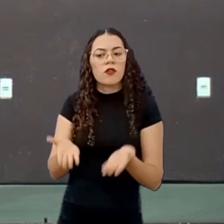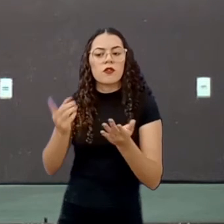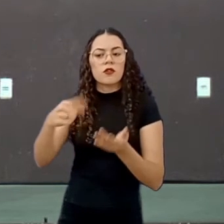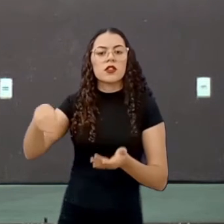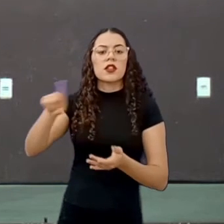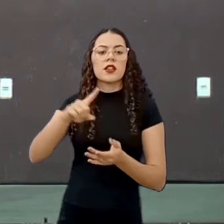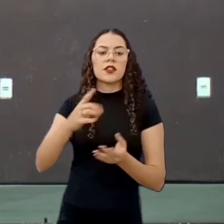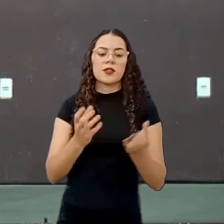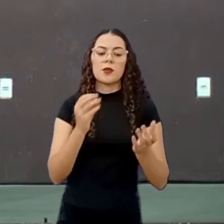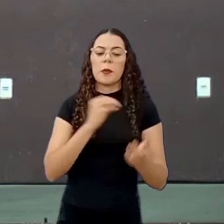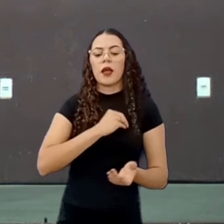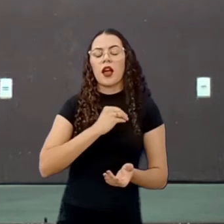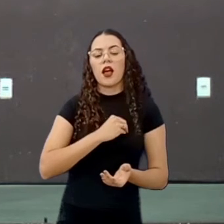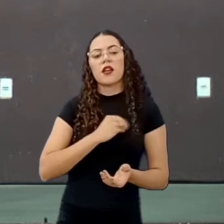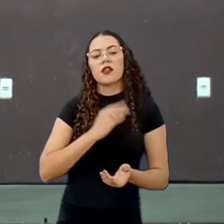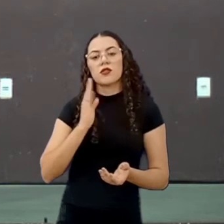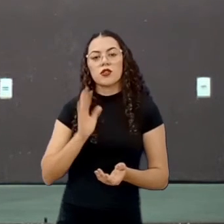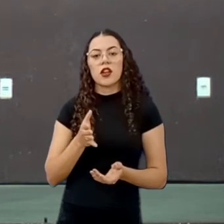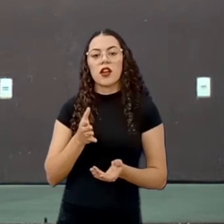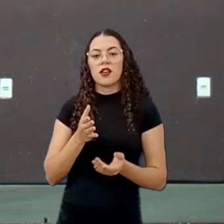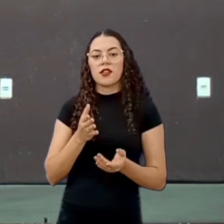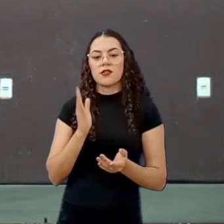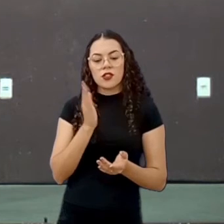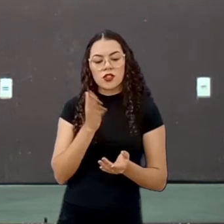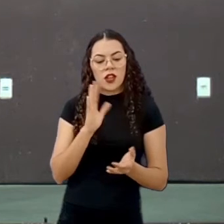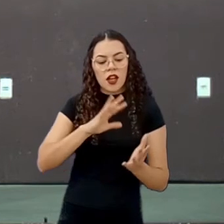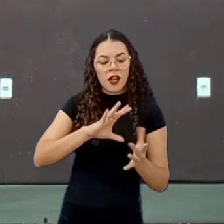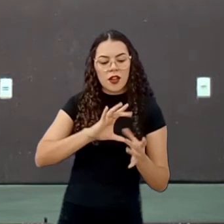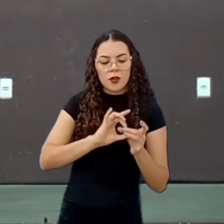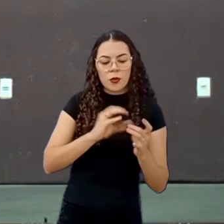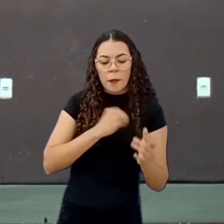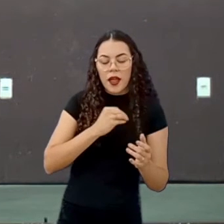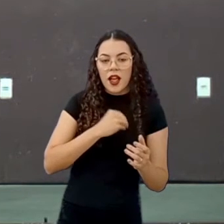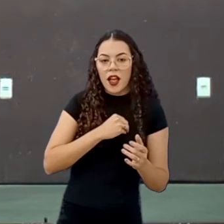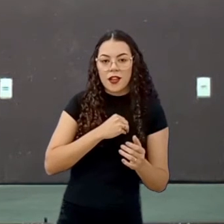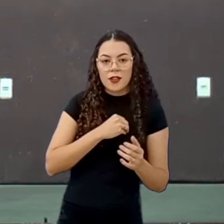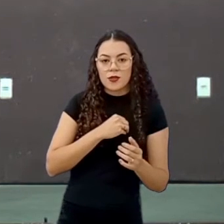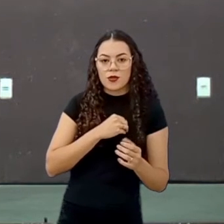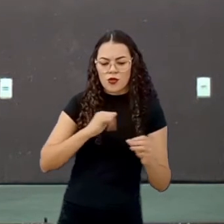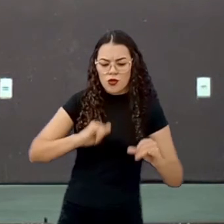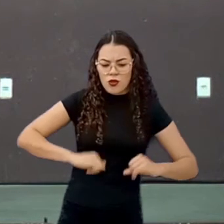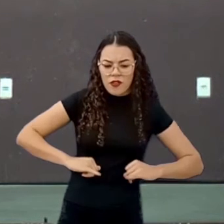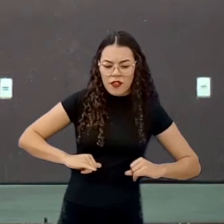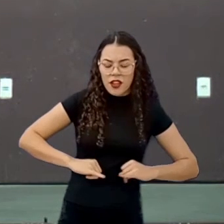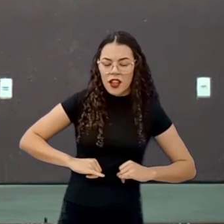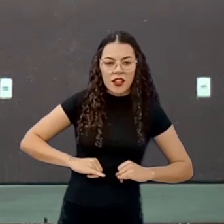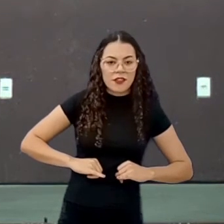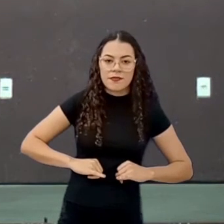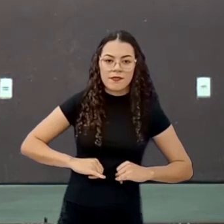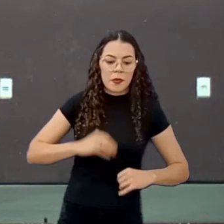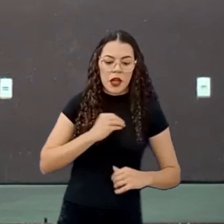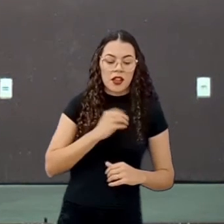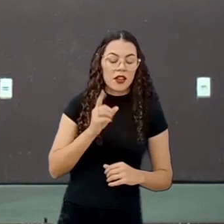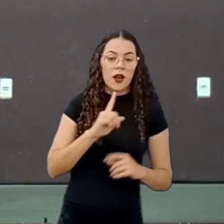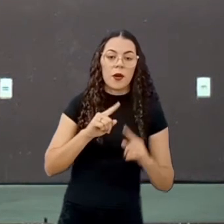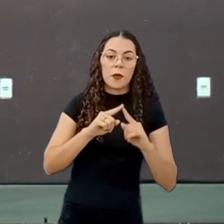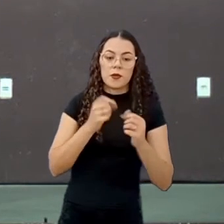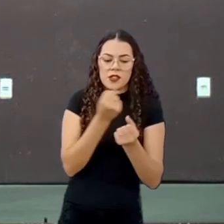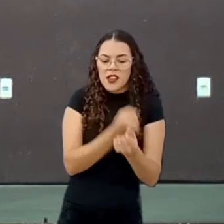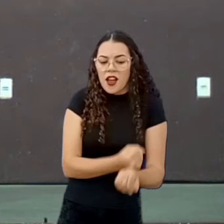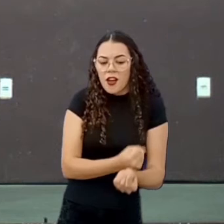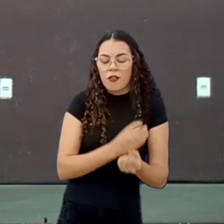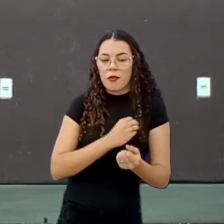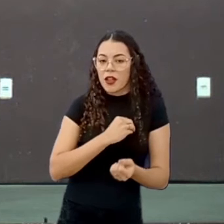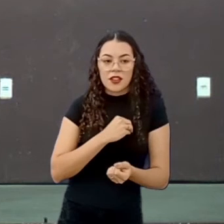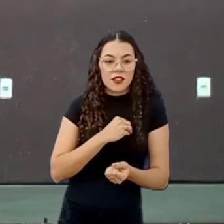do poder das trevas. Vocês já saíram desse mundo, agora vocês já não sofrem com o poder total do pecado, com a escravidão do pecado na